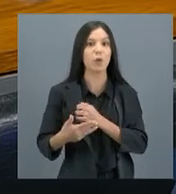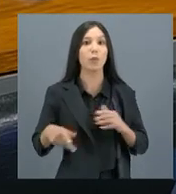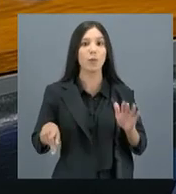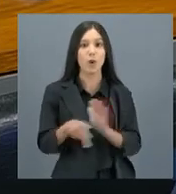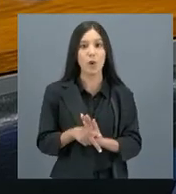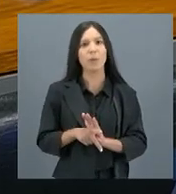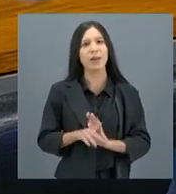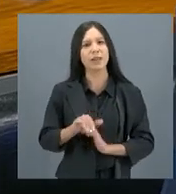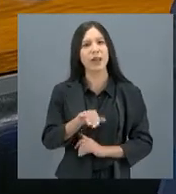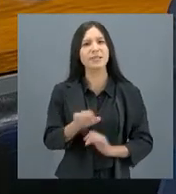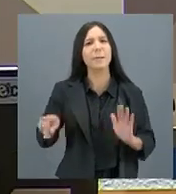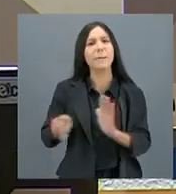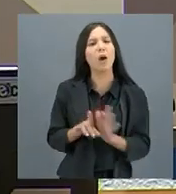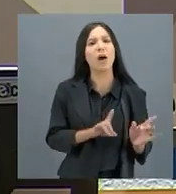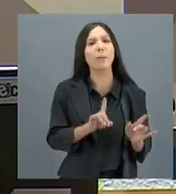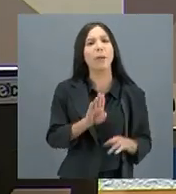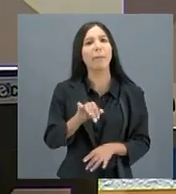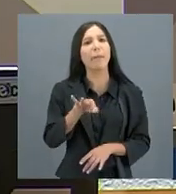Casas Betis hoje?